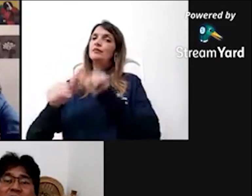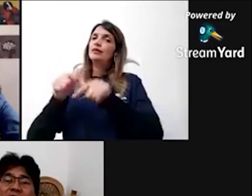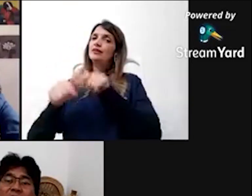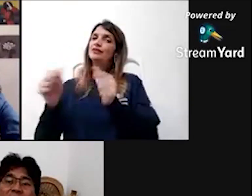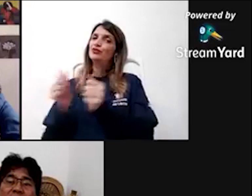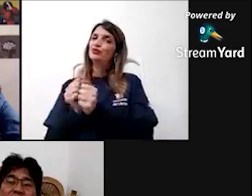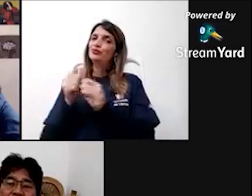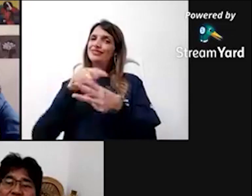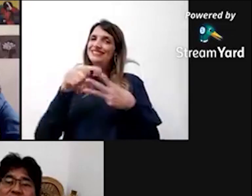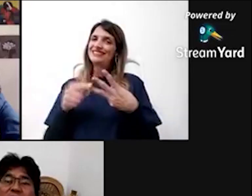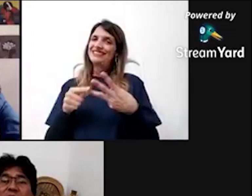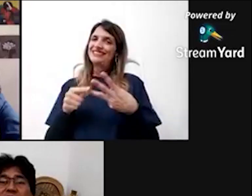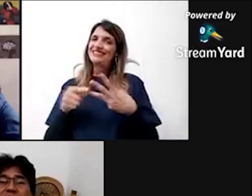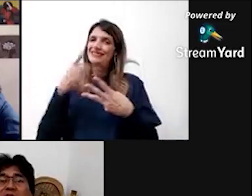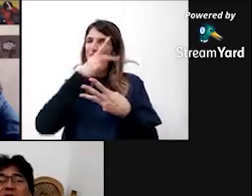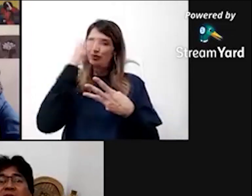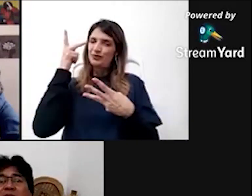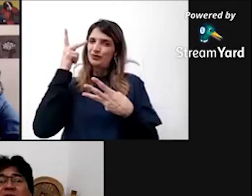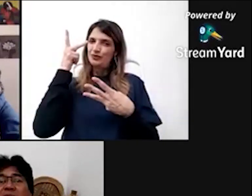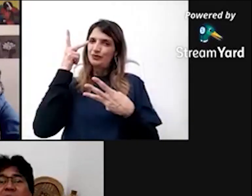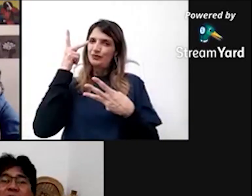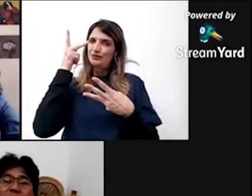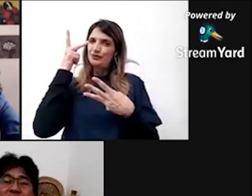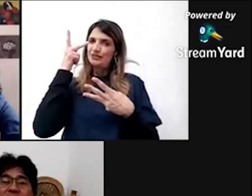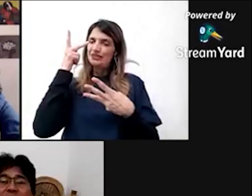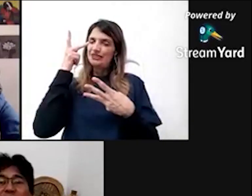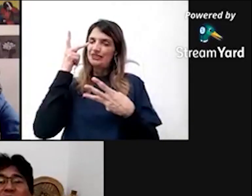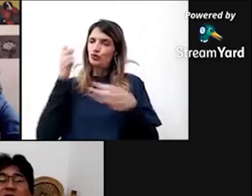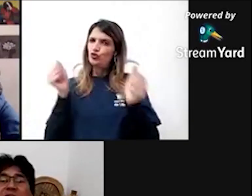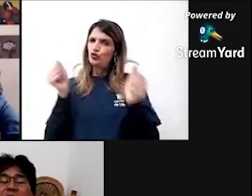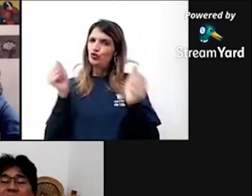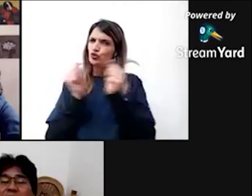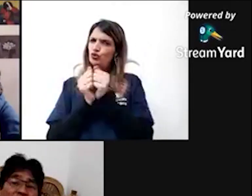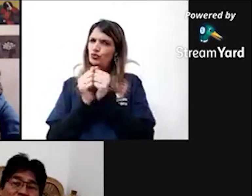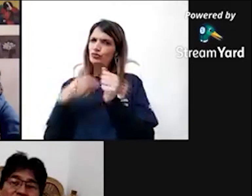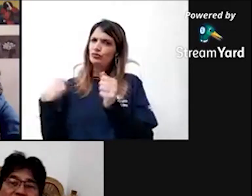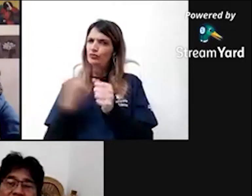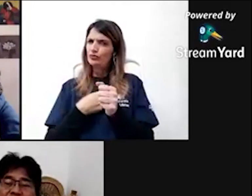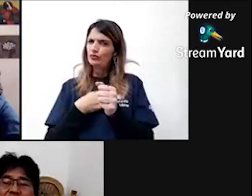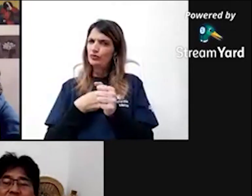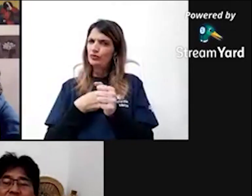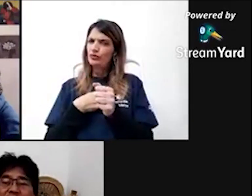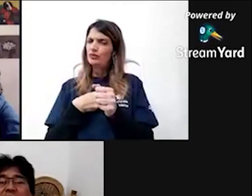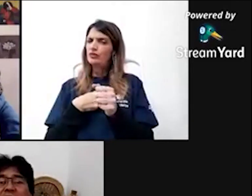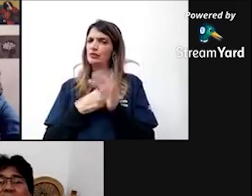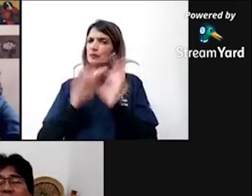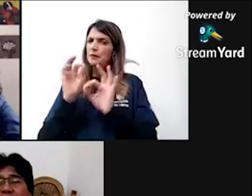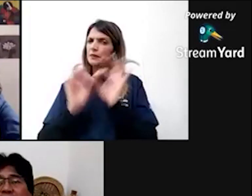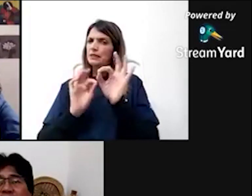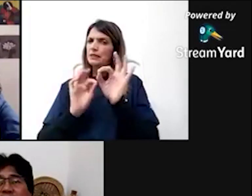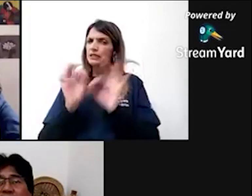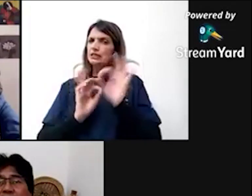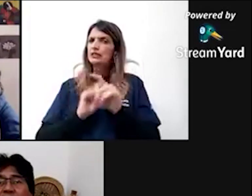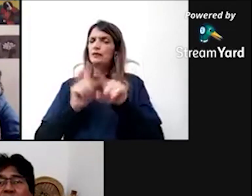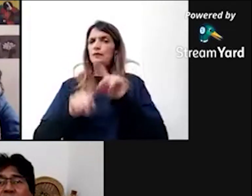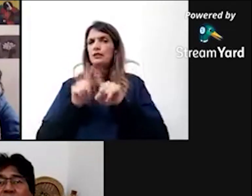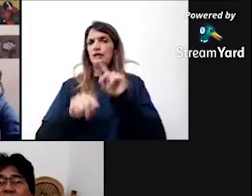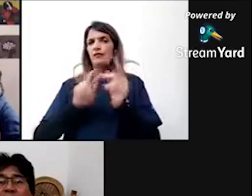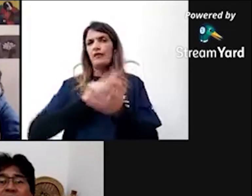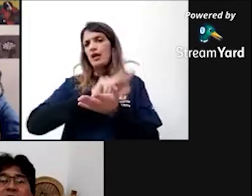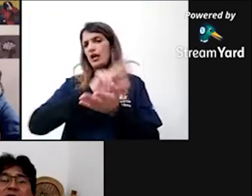pessoas é que estavam diretamente trabalhando com a gente na produção desse material. Foi muita gente que fez esse